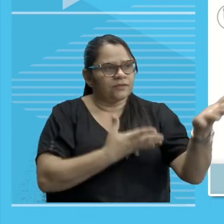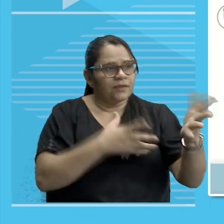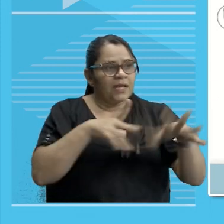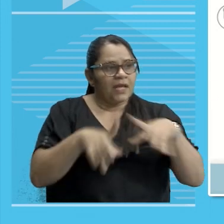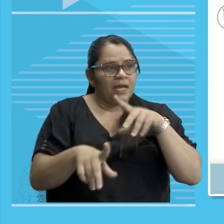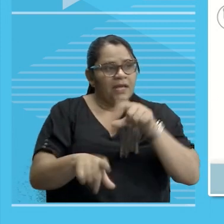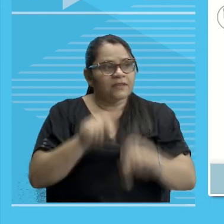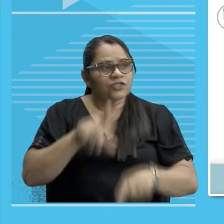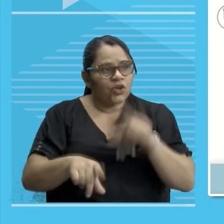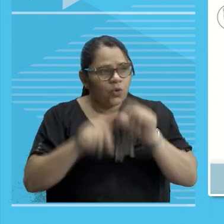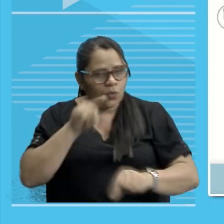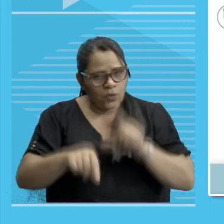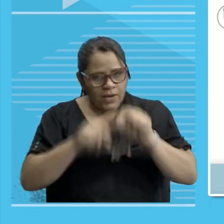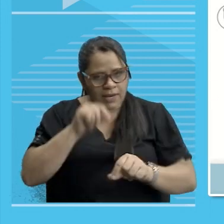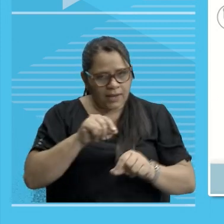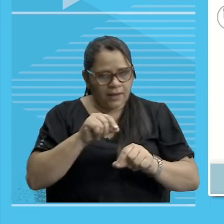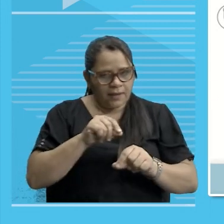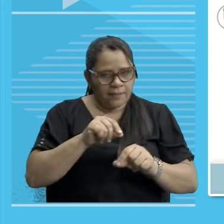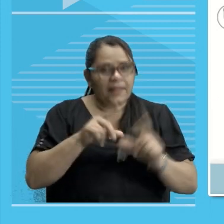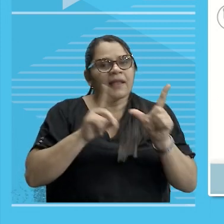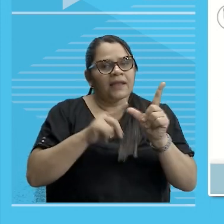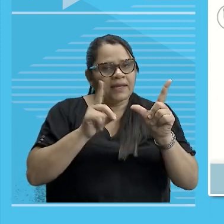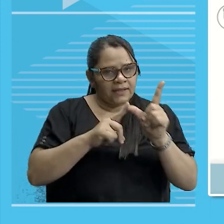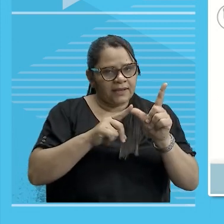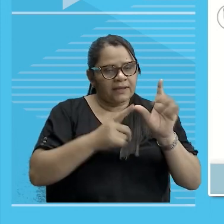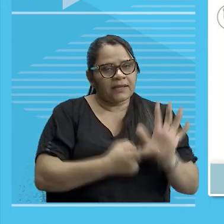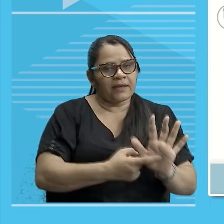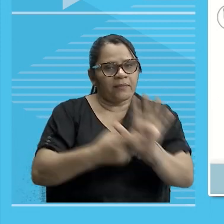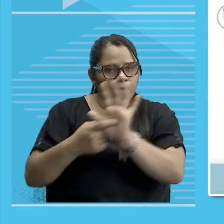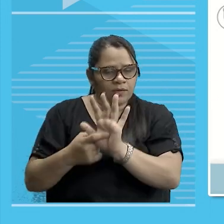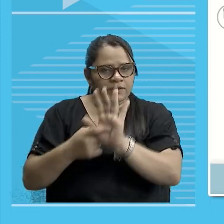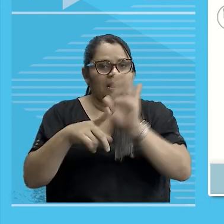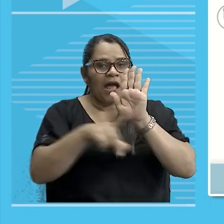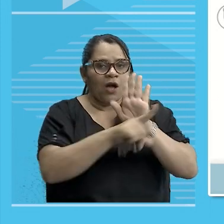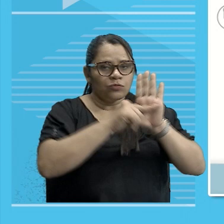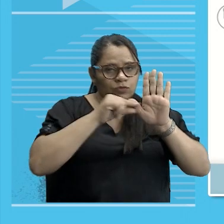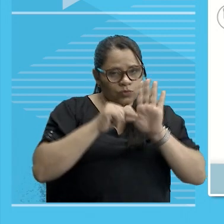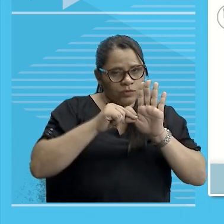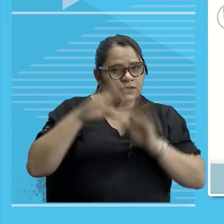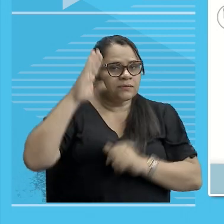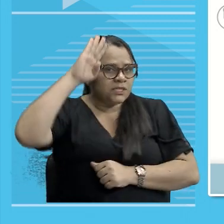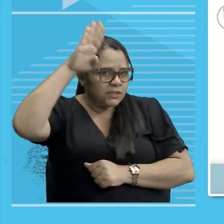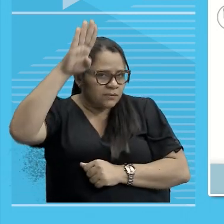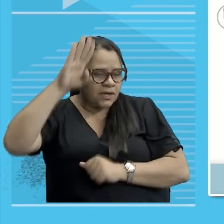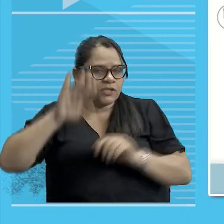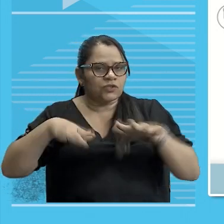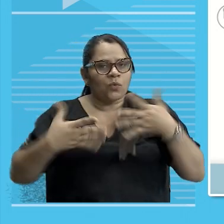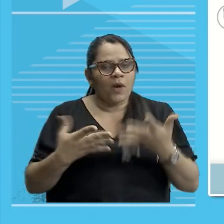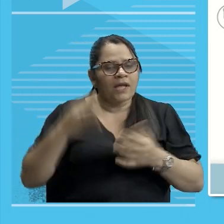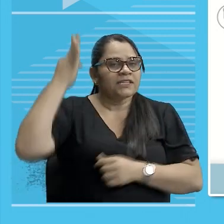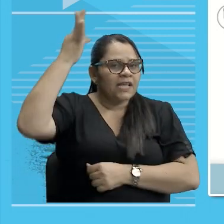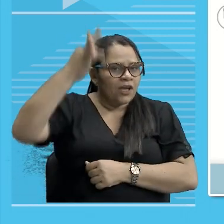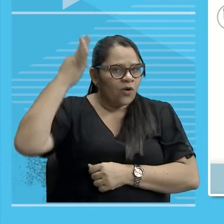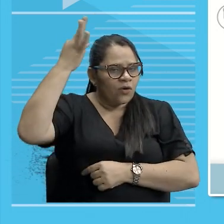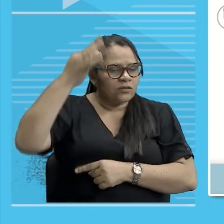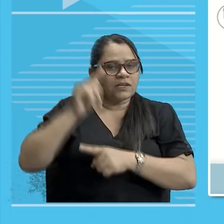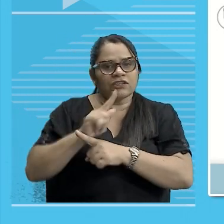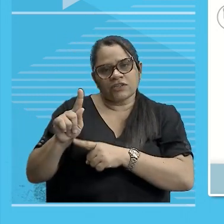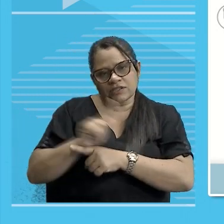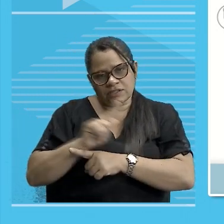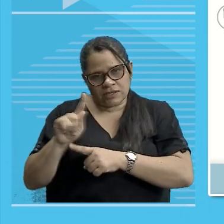a opção que apresenta autores considerado principais teóricos da gestão da